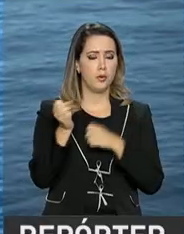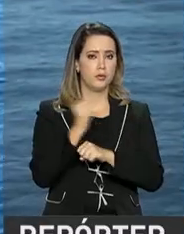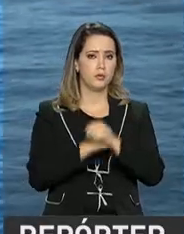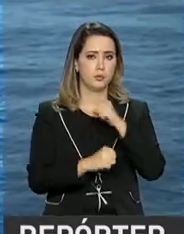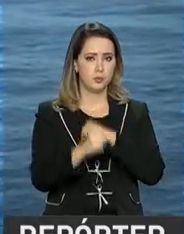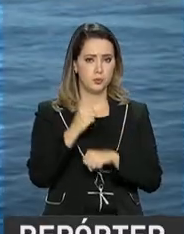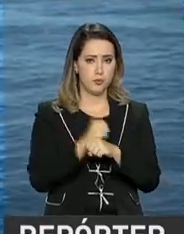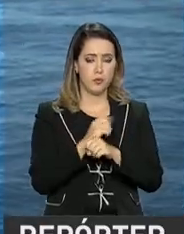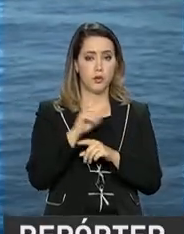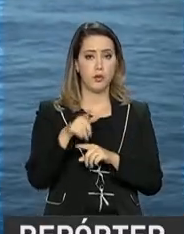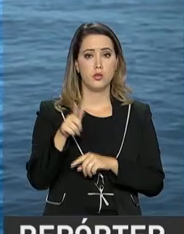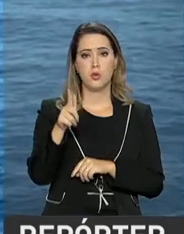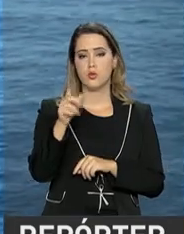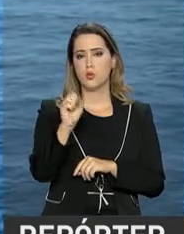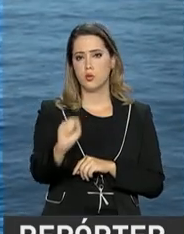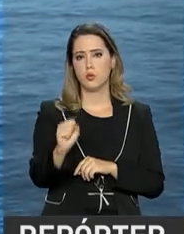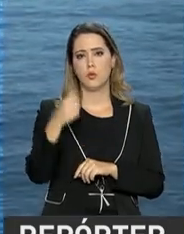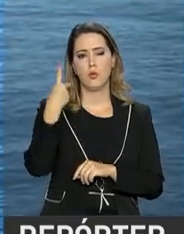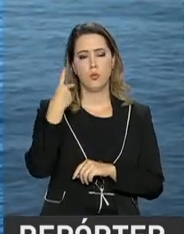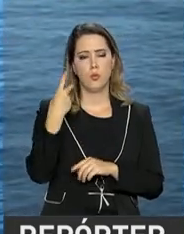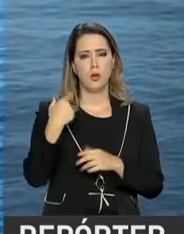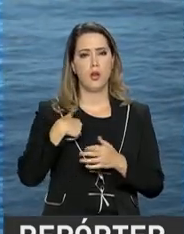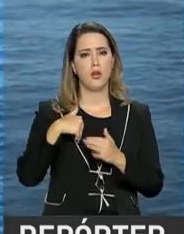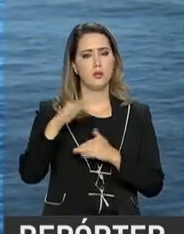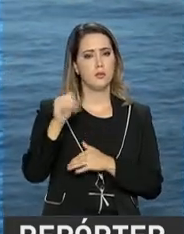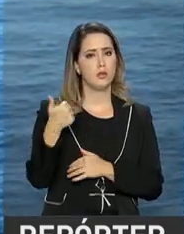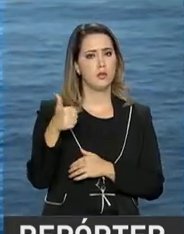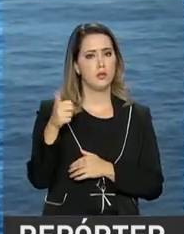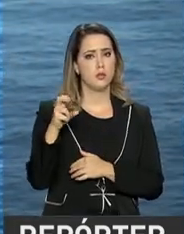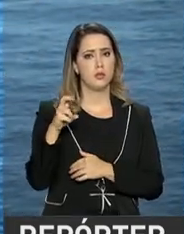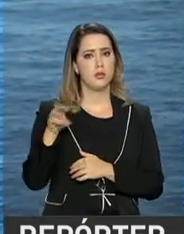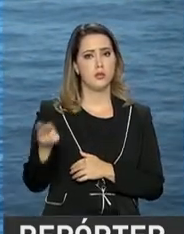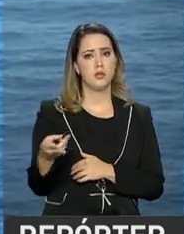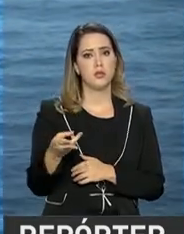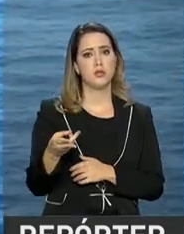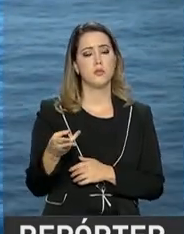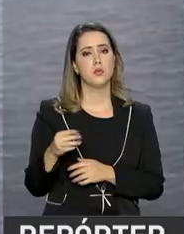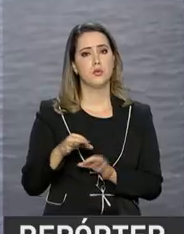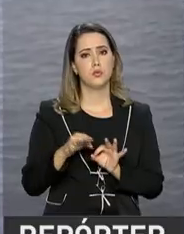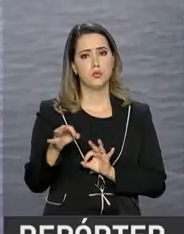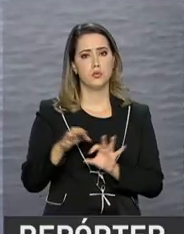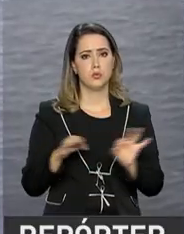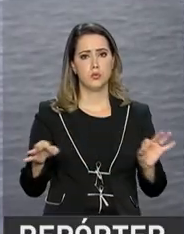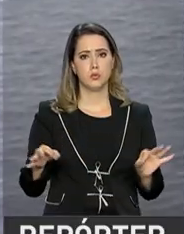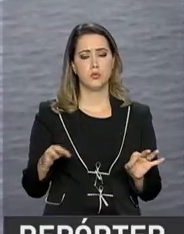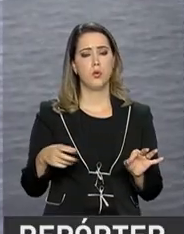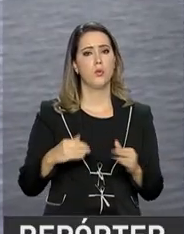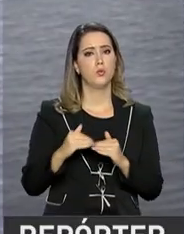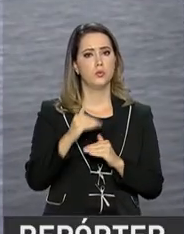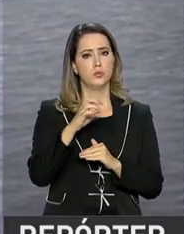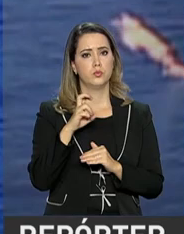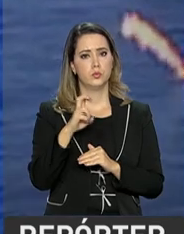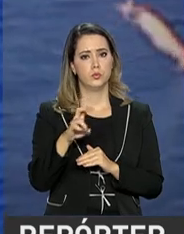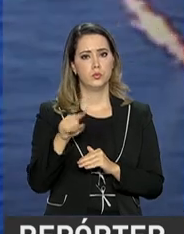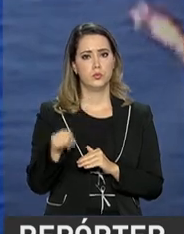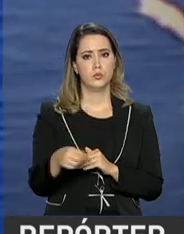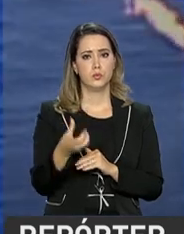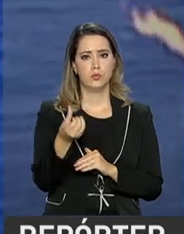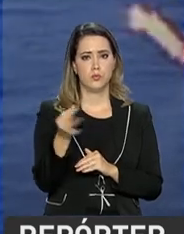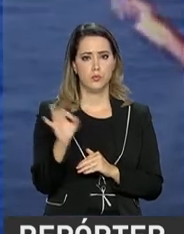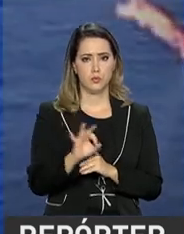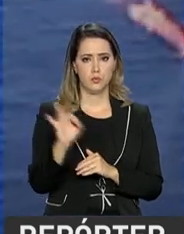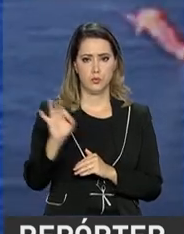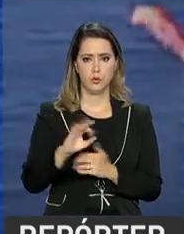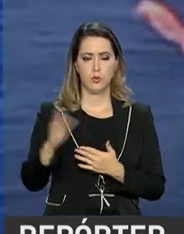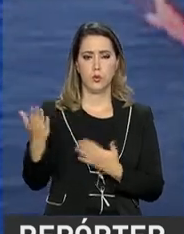natural foi de 115 milhões de metros cúbicos por dia o aumento de 5,6 por cento em relação ao